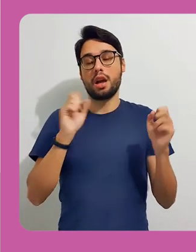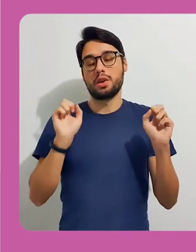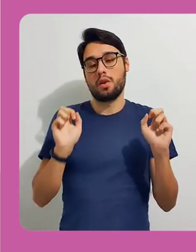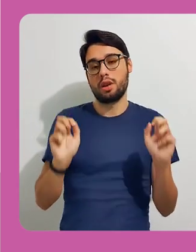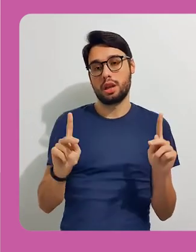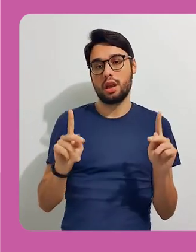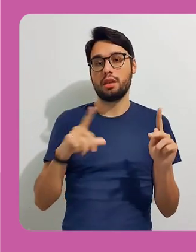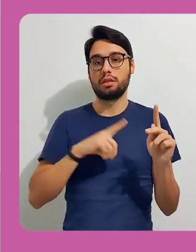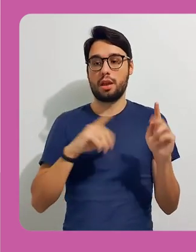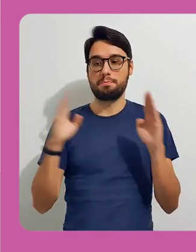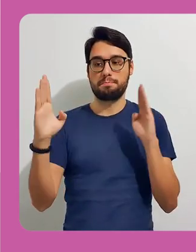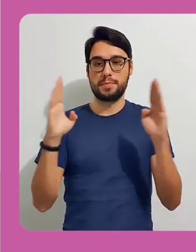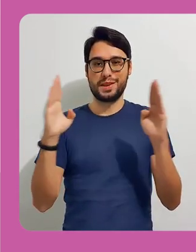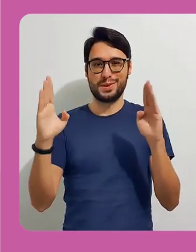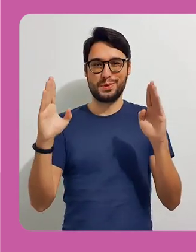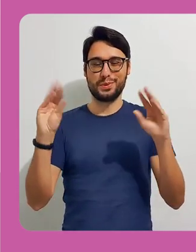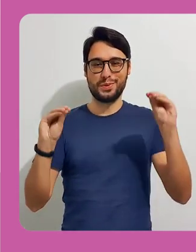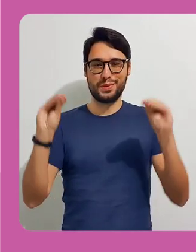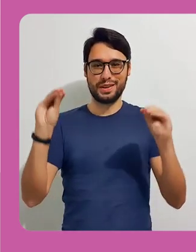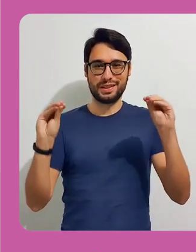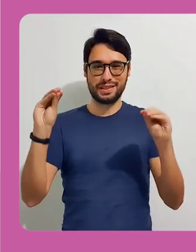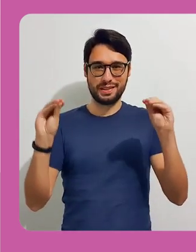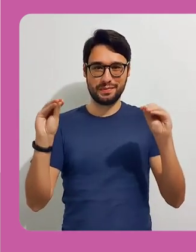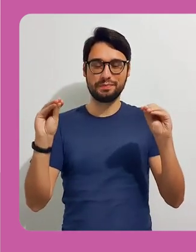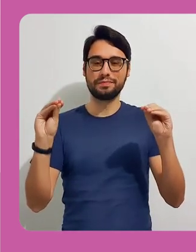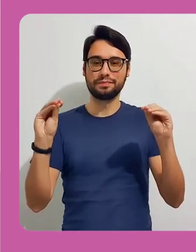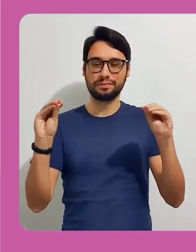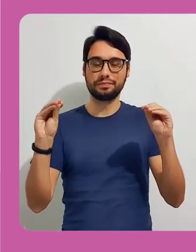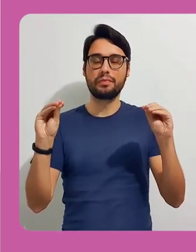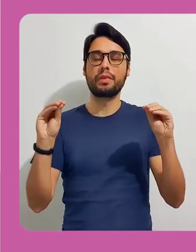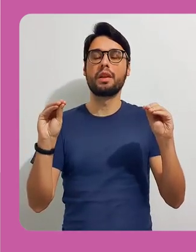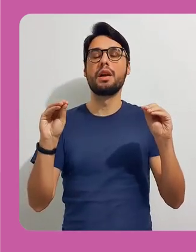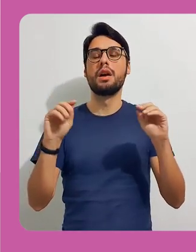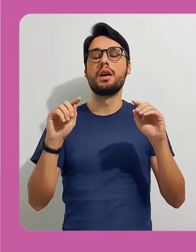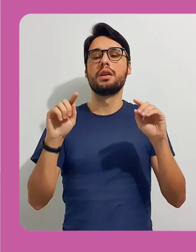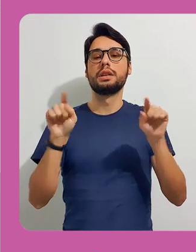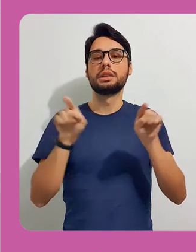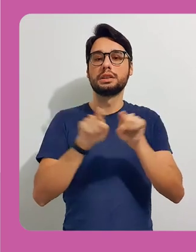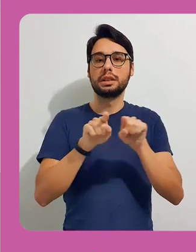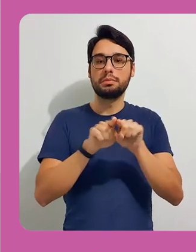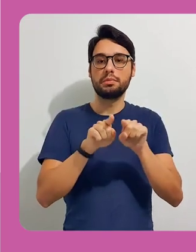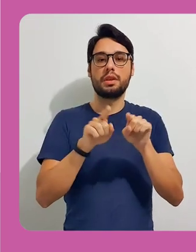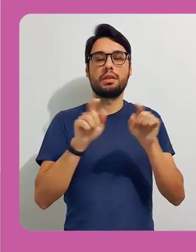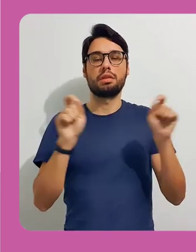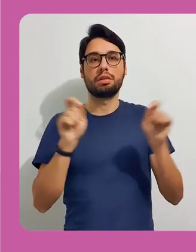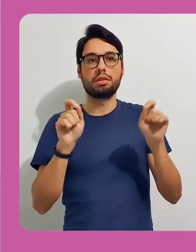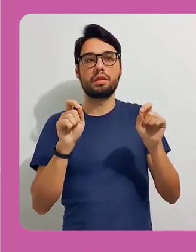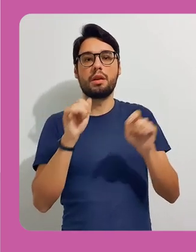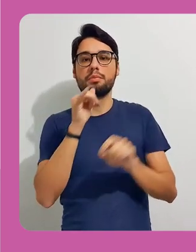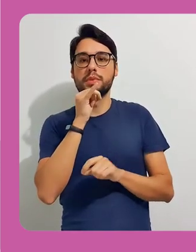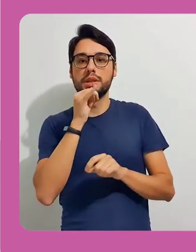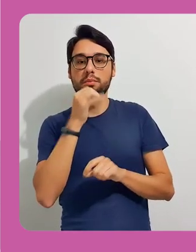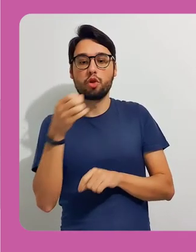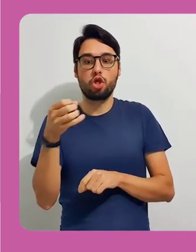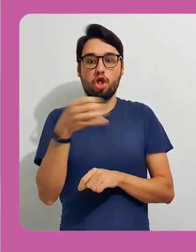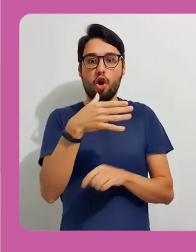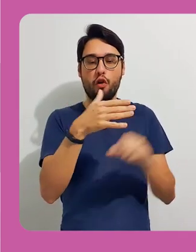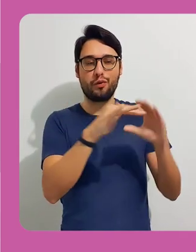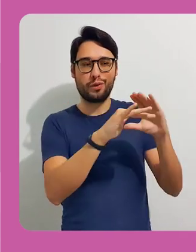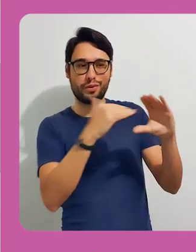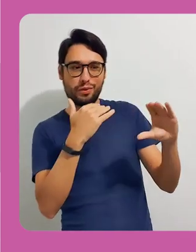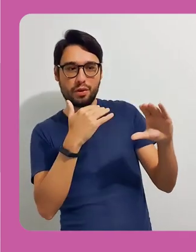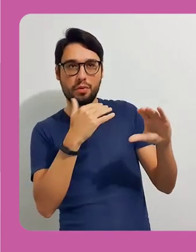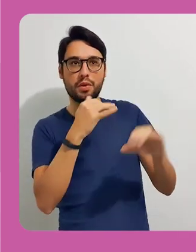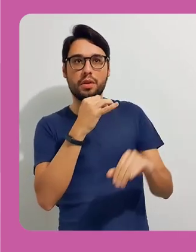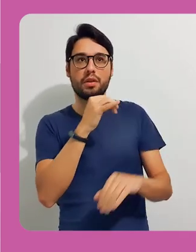botãozinho notificar avaliadores sobre subvenções atrasada então se alguém enviou em atraso a tarefa e você permitiu né